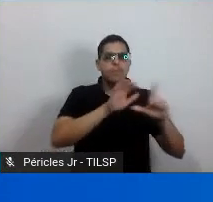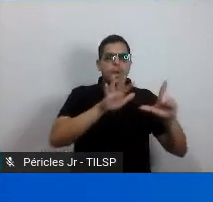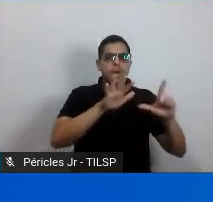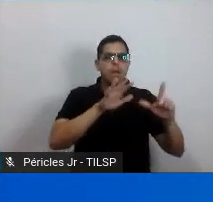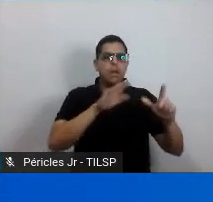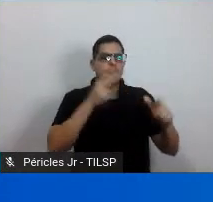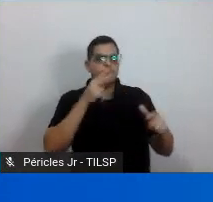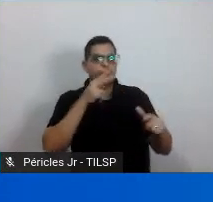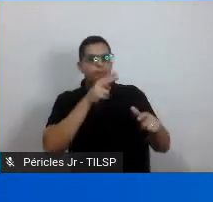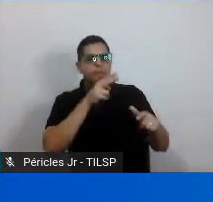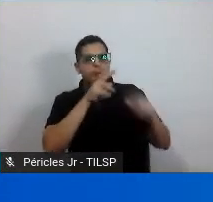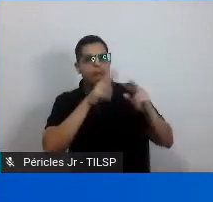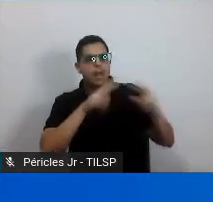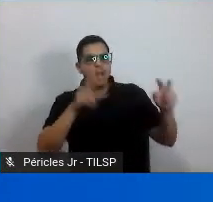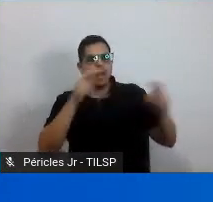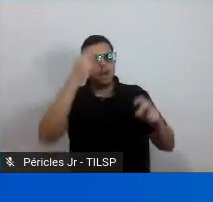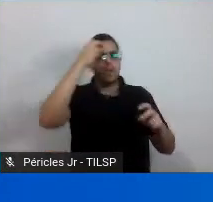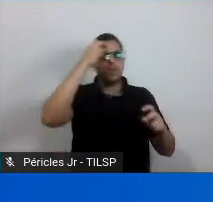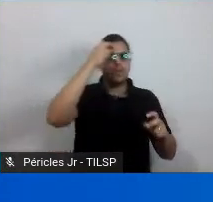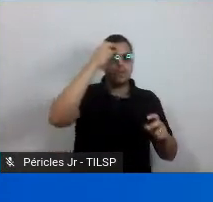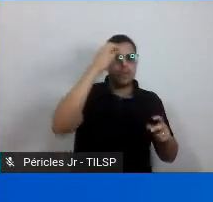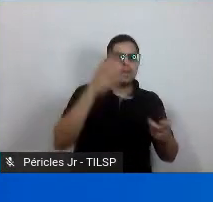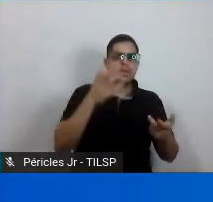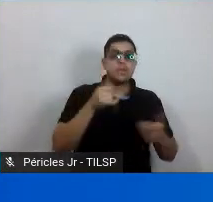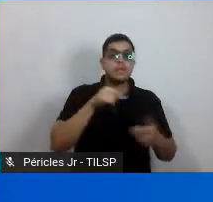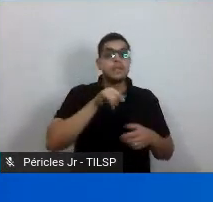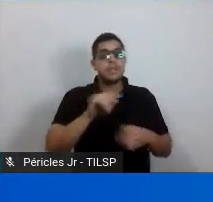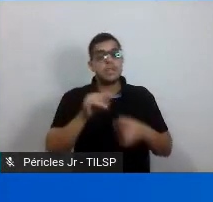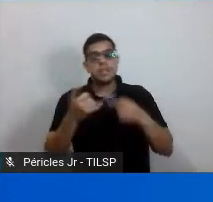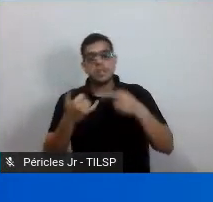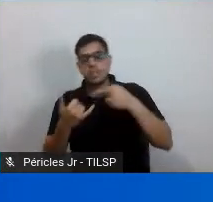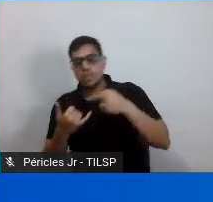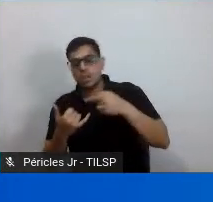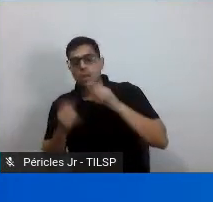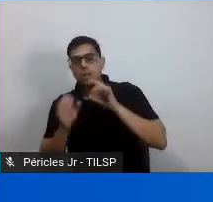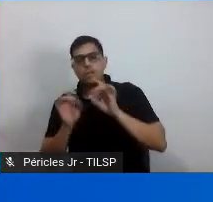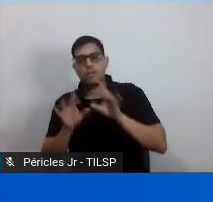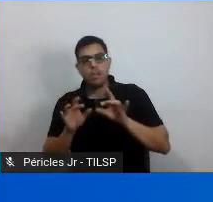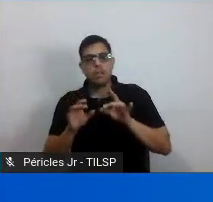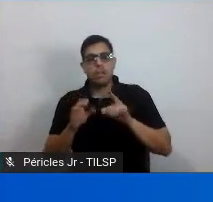acessa via modem ou chip de telefone celular